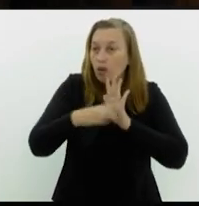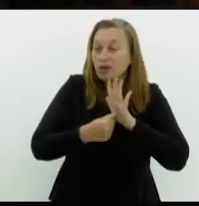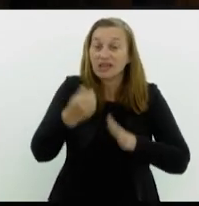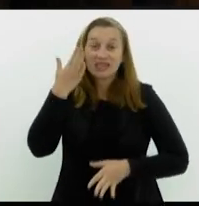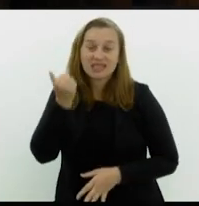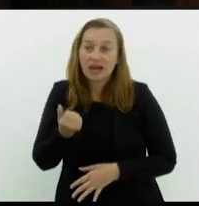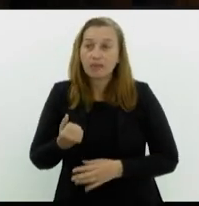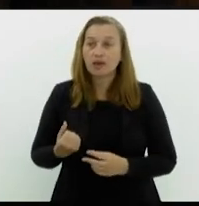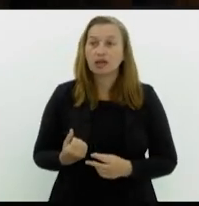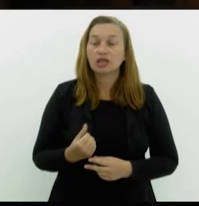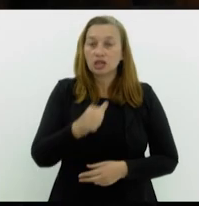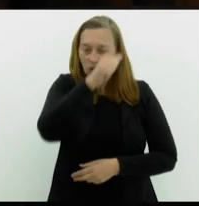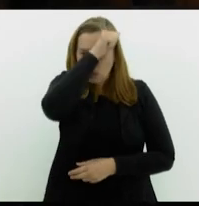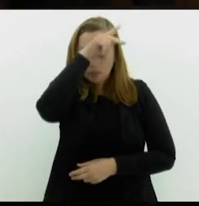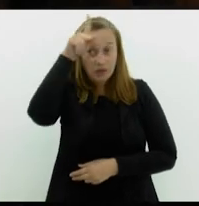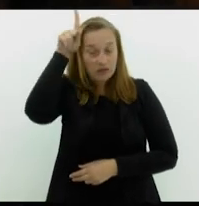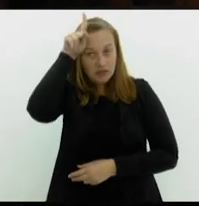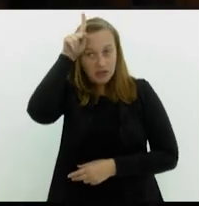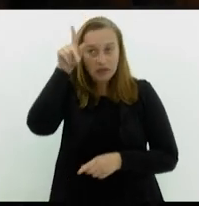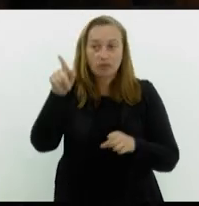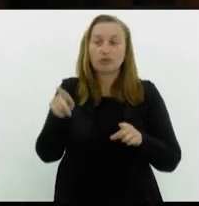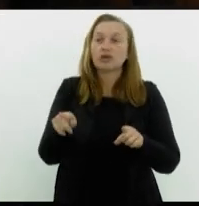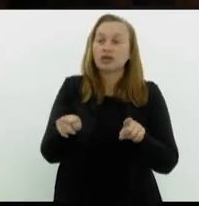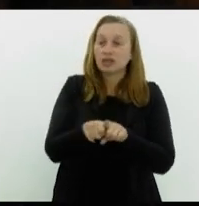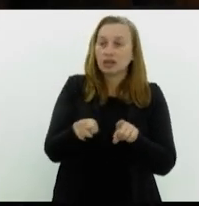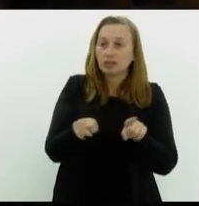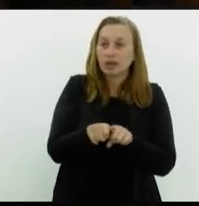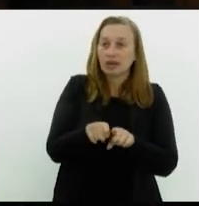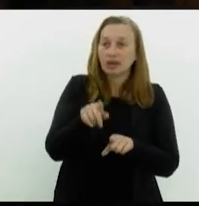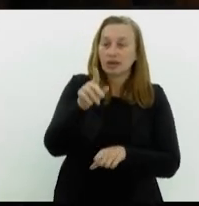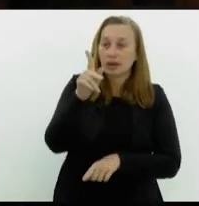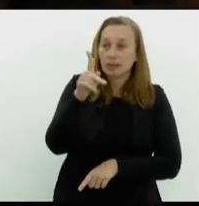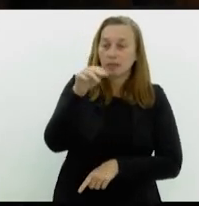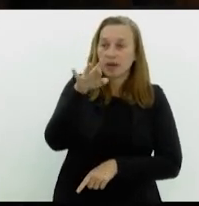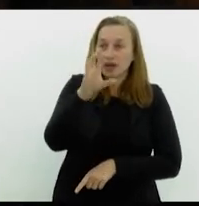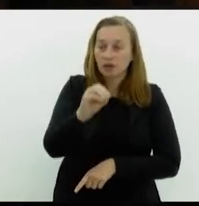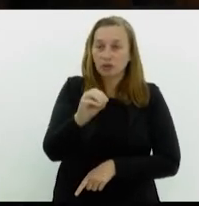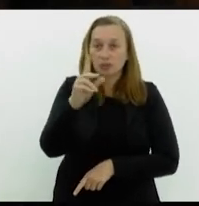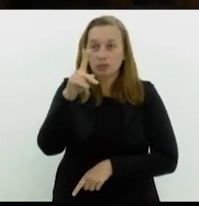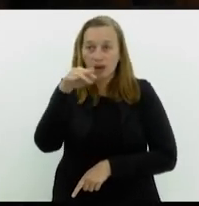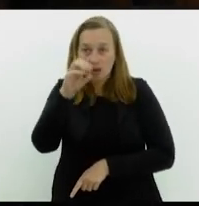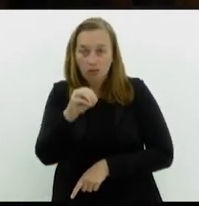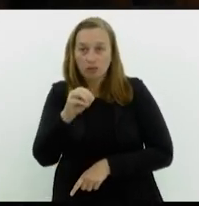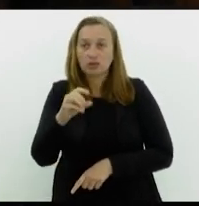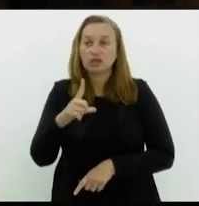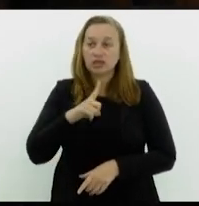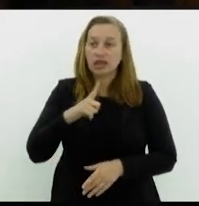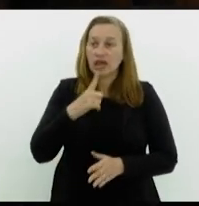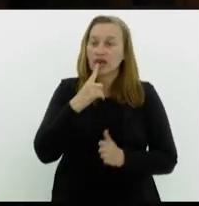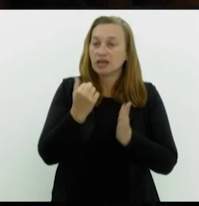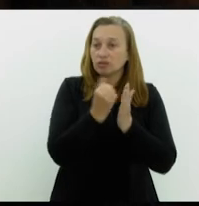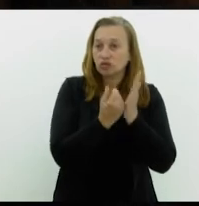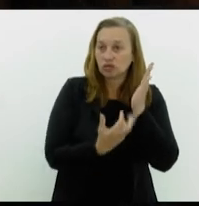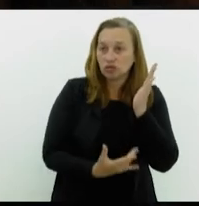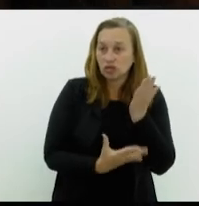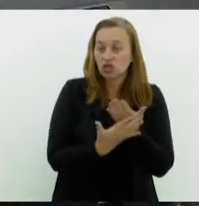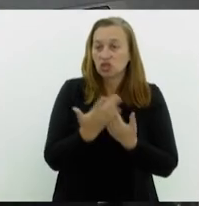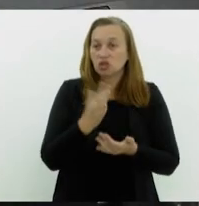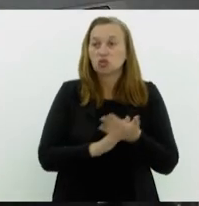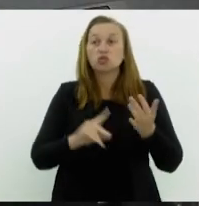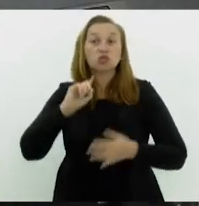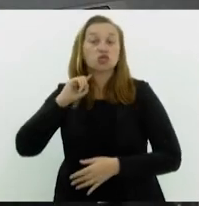Paulo têm as mãos sujas de sangue. Jair Bolsonaro, mais uma vez, tinha razão. Muito obrigado, senhor presidente.